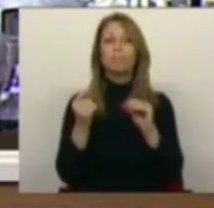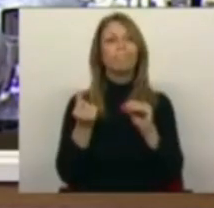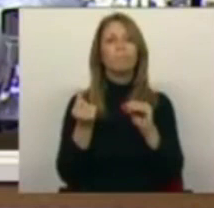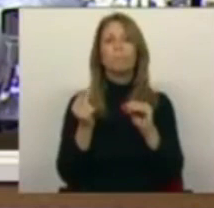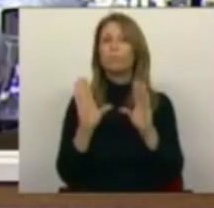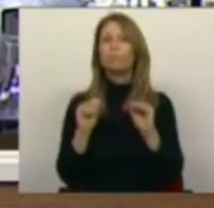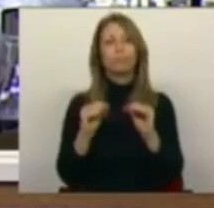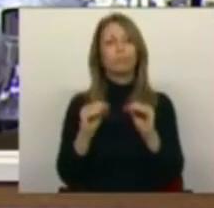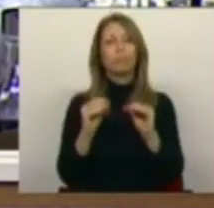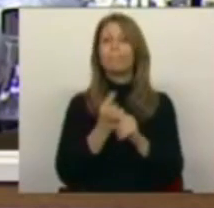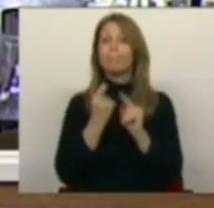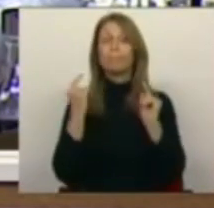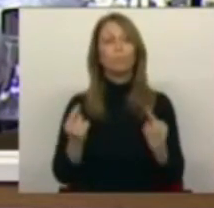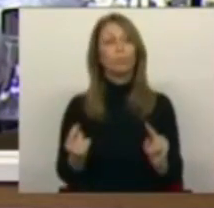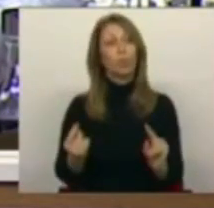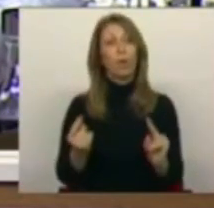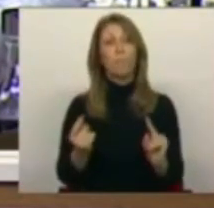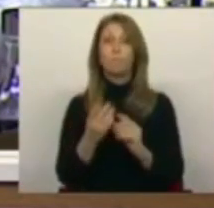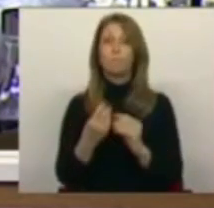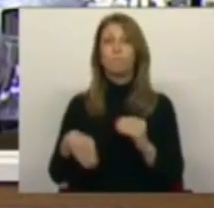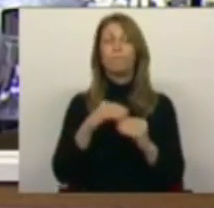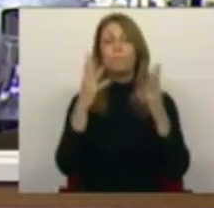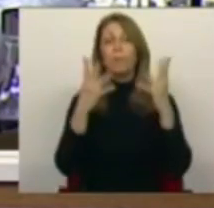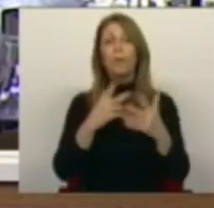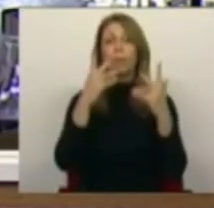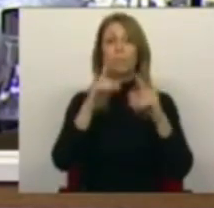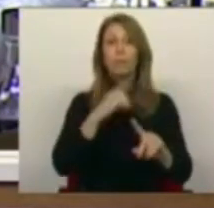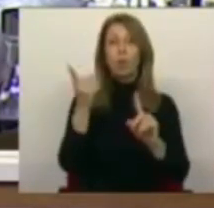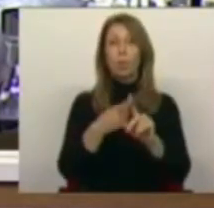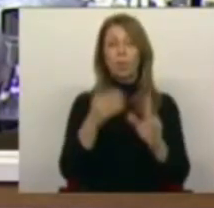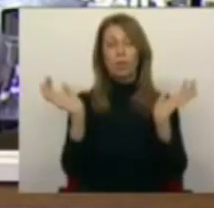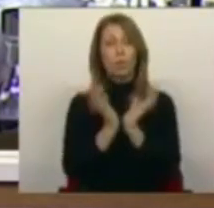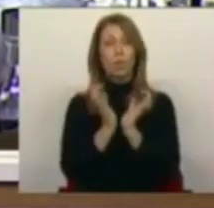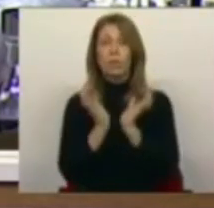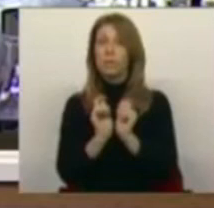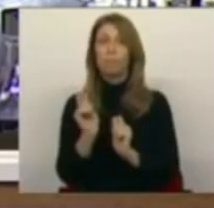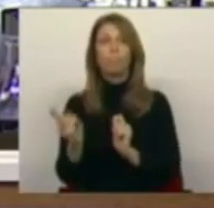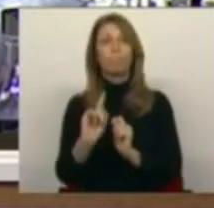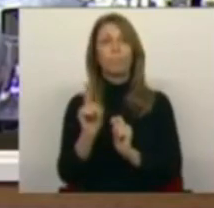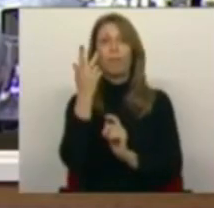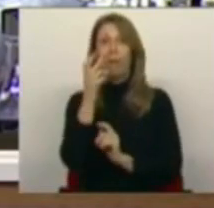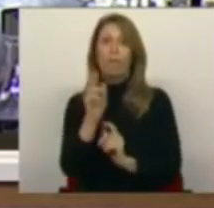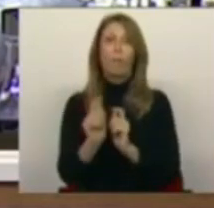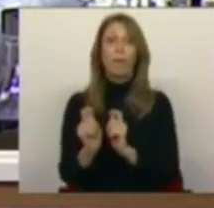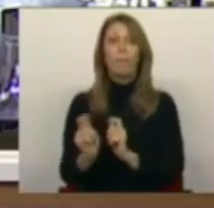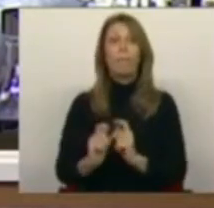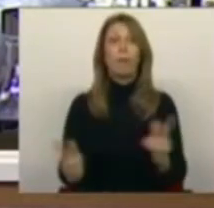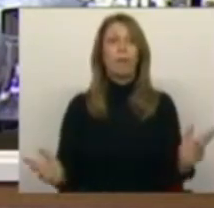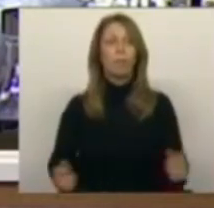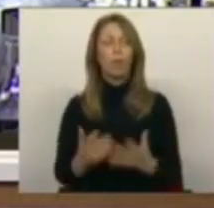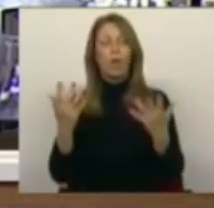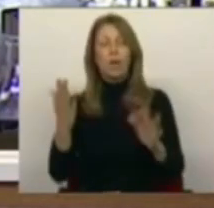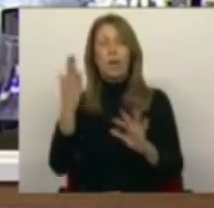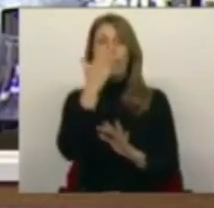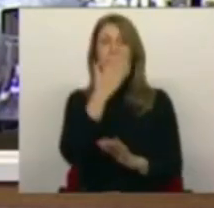que estar a cobrir aquilo que o orçamento anual da Segurança Social não cobre das pensões a pagamento. E, portanto, quando esse dia chegar, ou